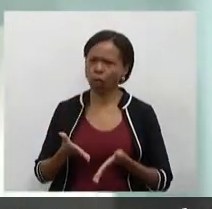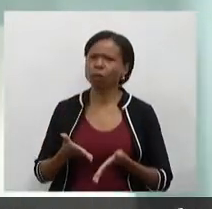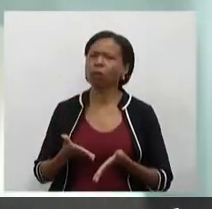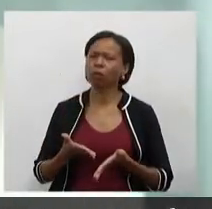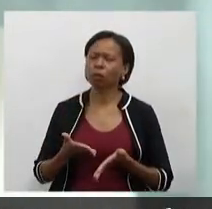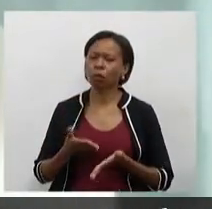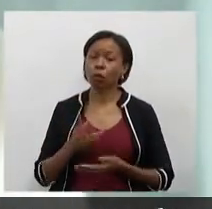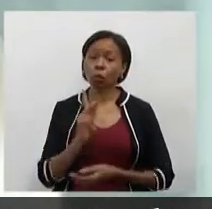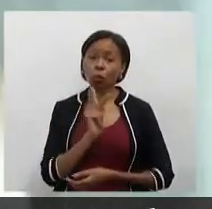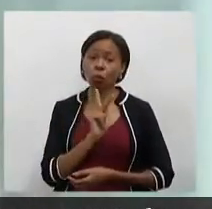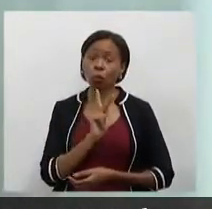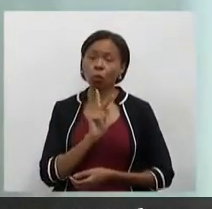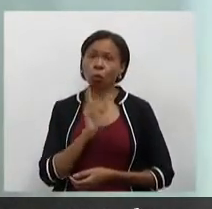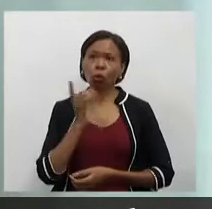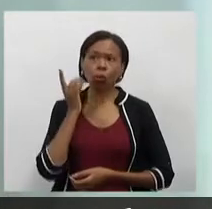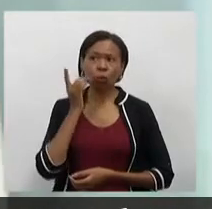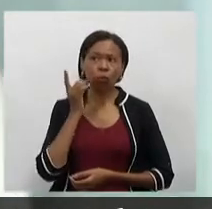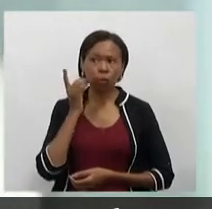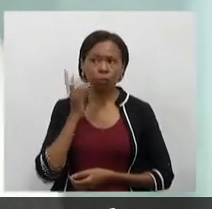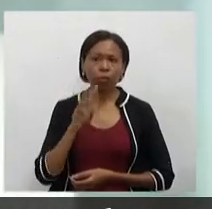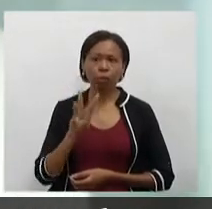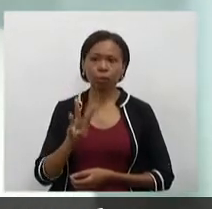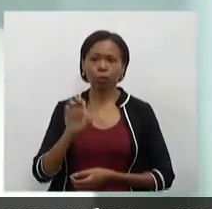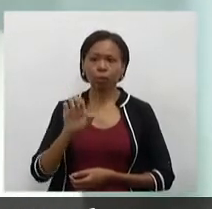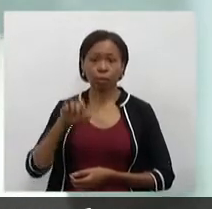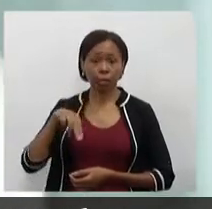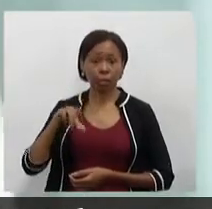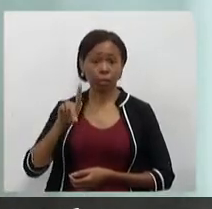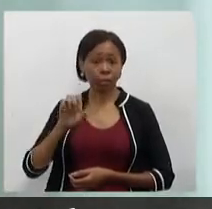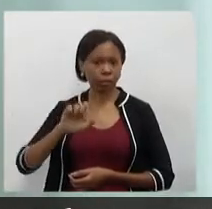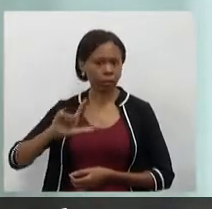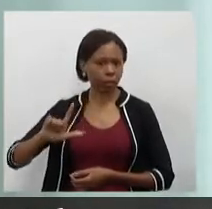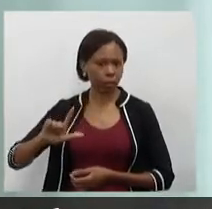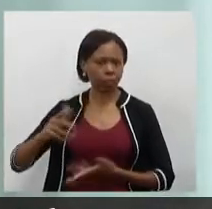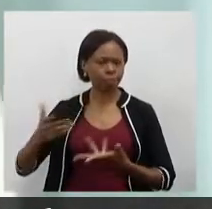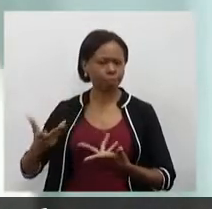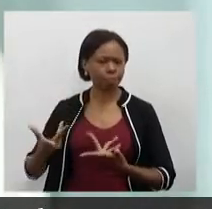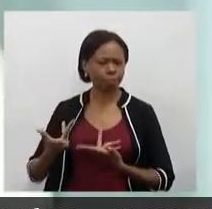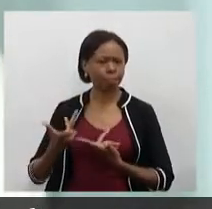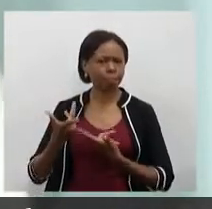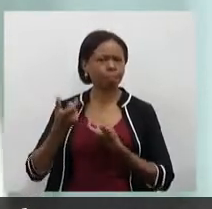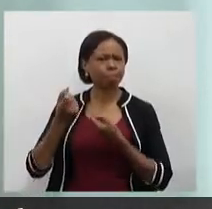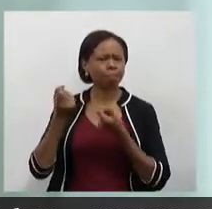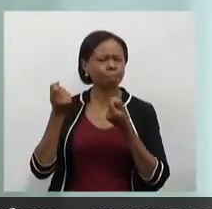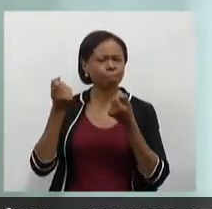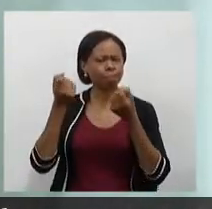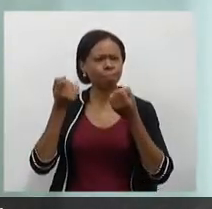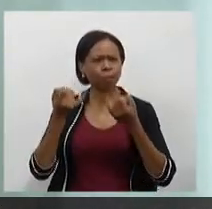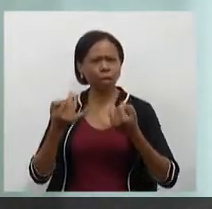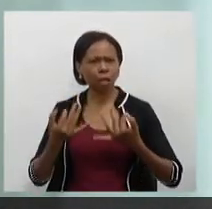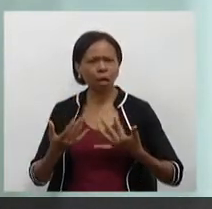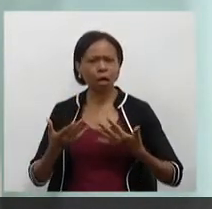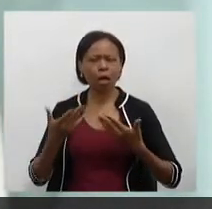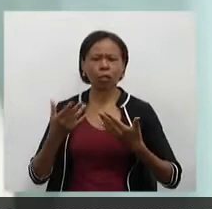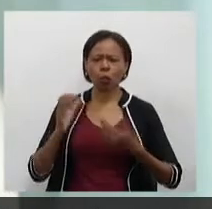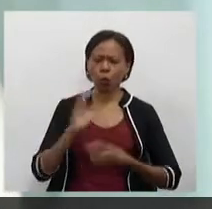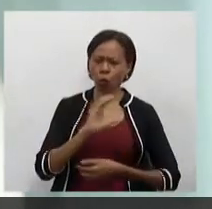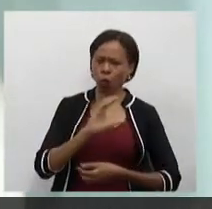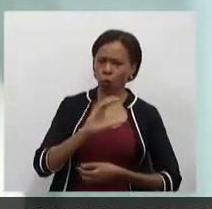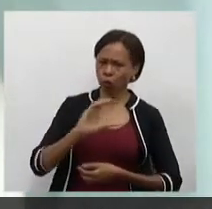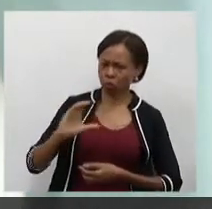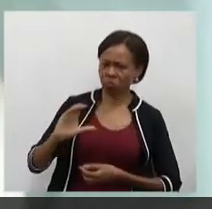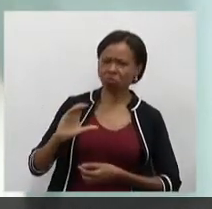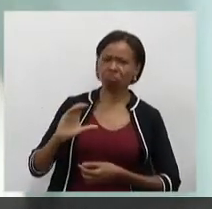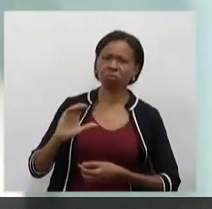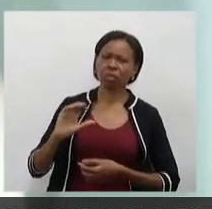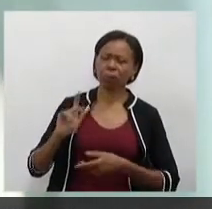Deputado Ana, tem feito com maestria essa coordenação e essa presidência dessa comissão que a gente tanto